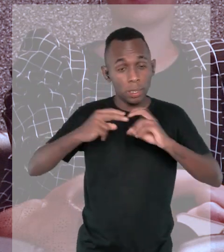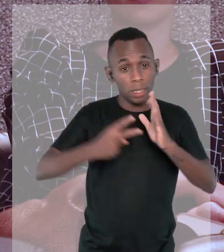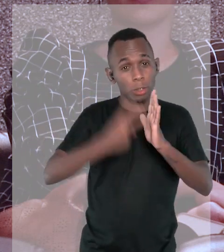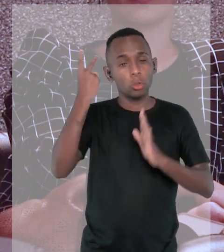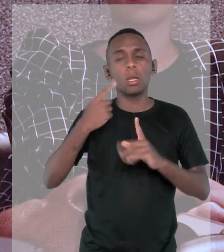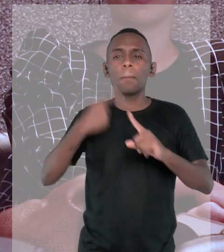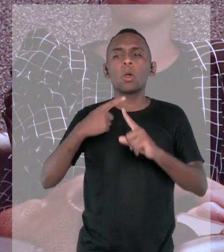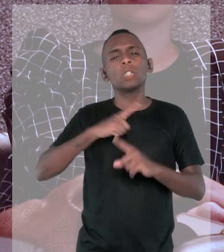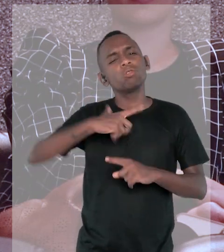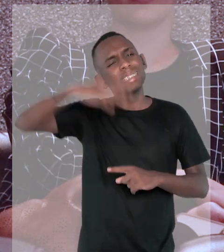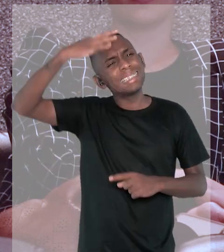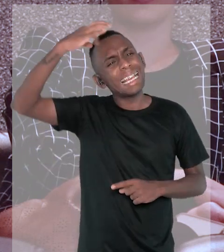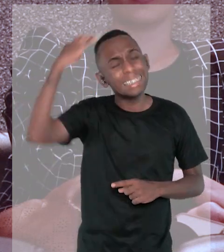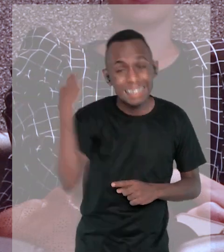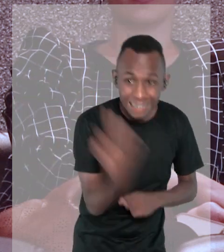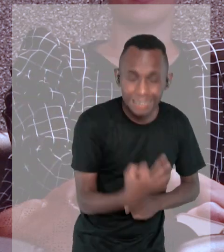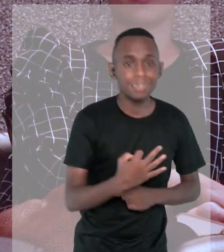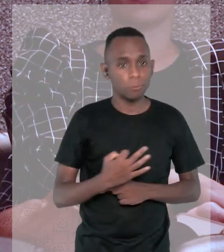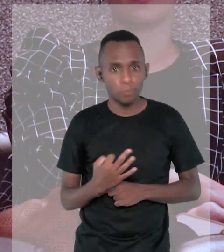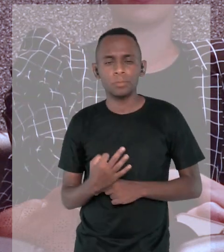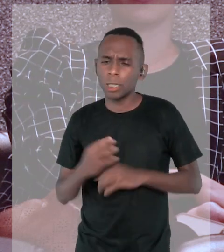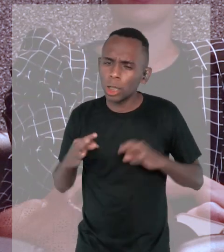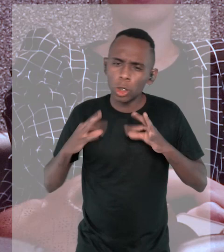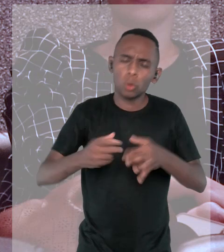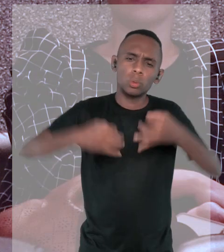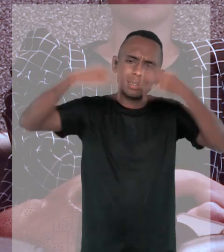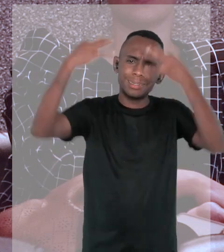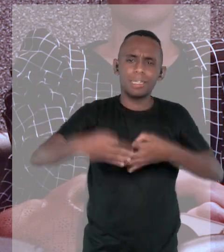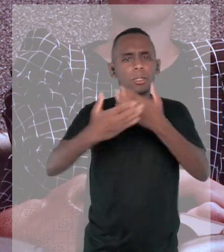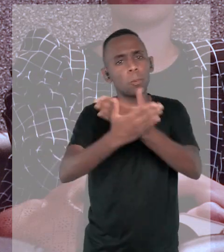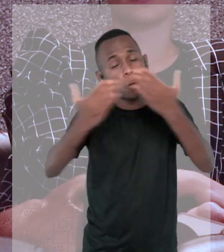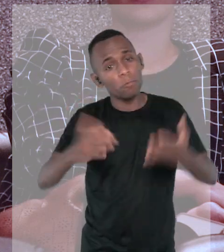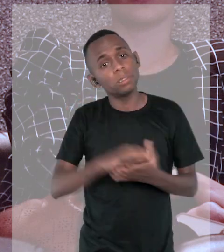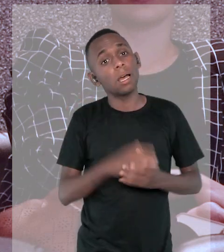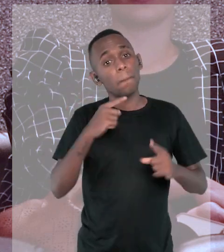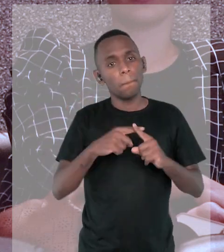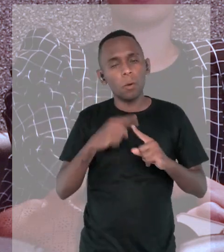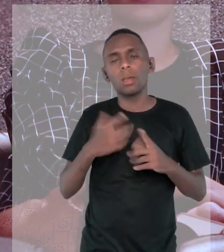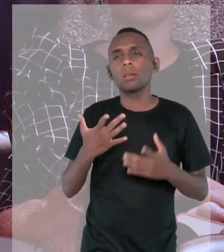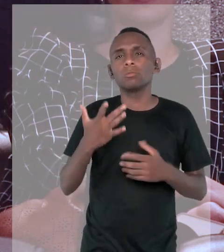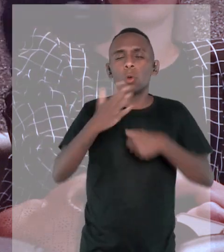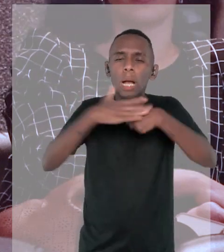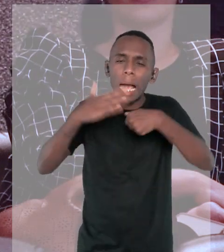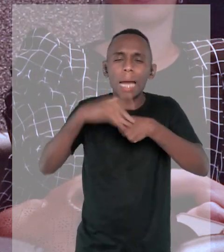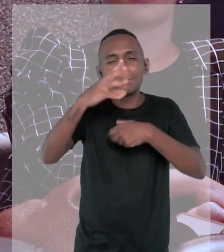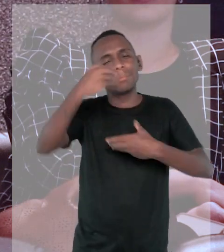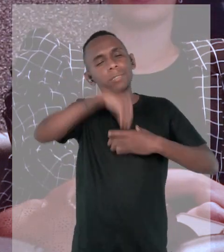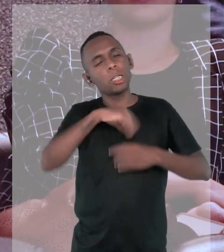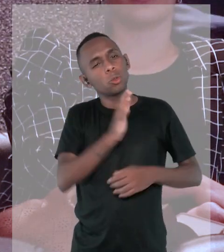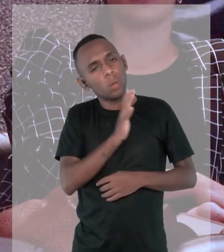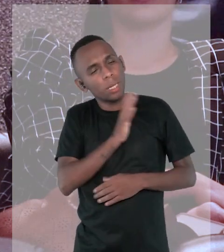tinha certeza, mais do que ninguém, que tudo ia dar certo para você, porque a generosidade está nesse